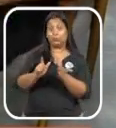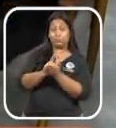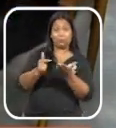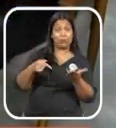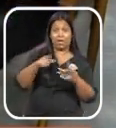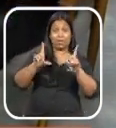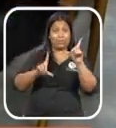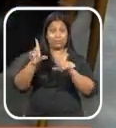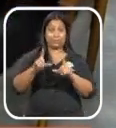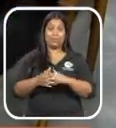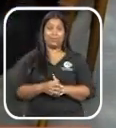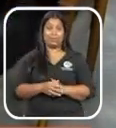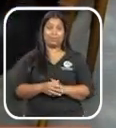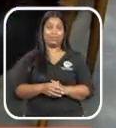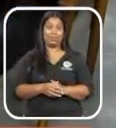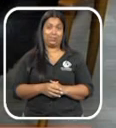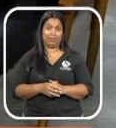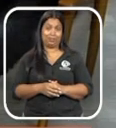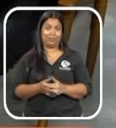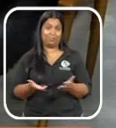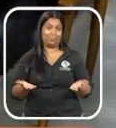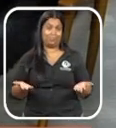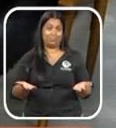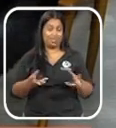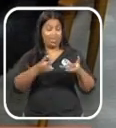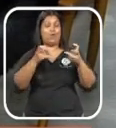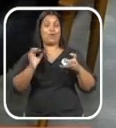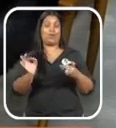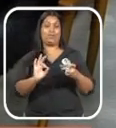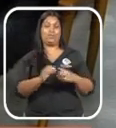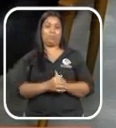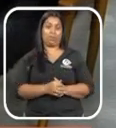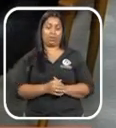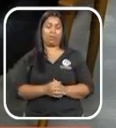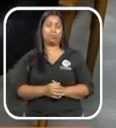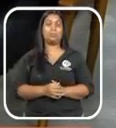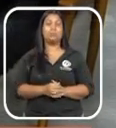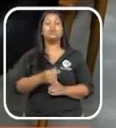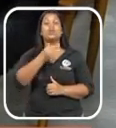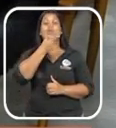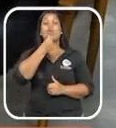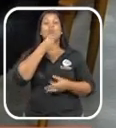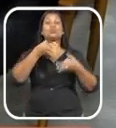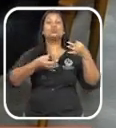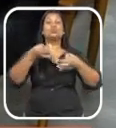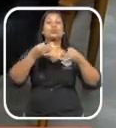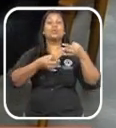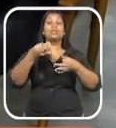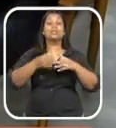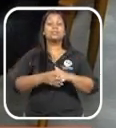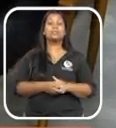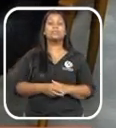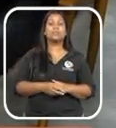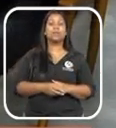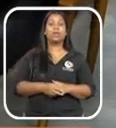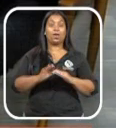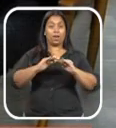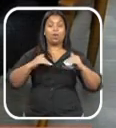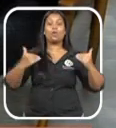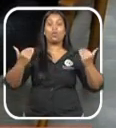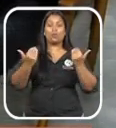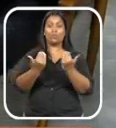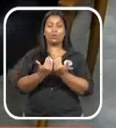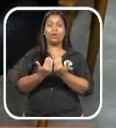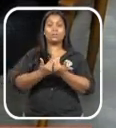sem reconhecimento. Sim. Só que teve um juiz de direito que, na conferência da criança e do adolescente, ele agradeceu à Câmara, foi